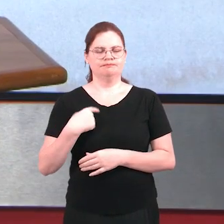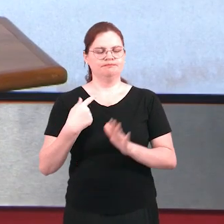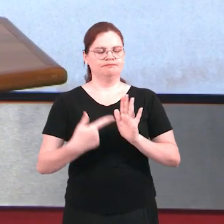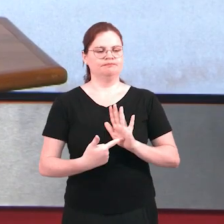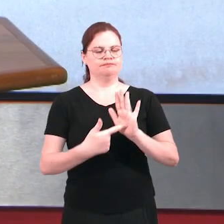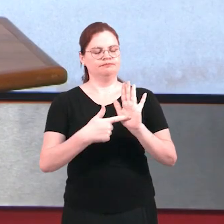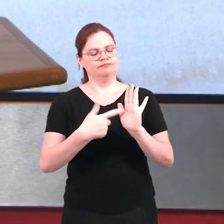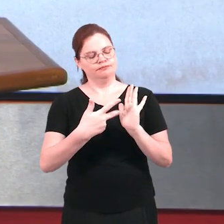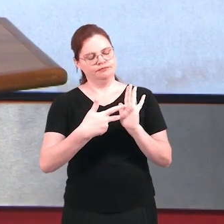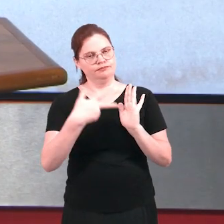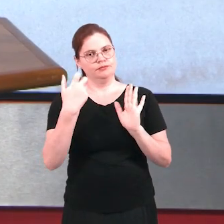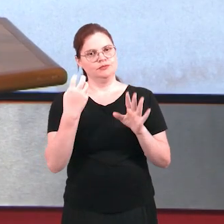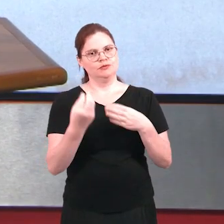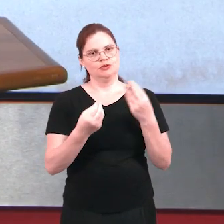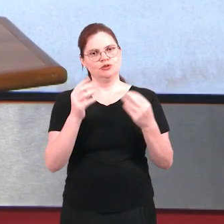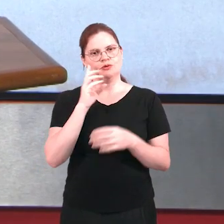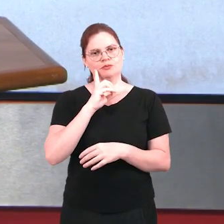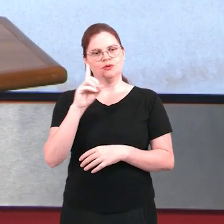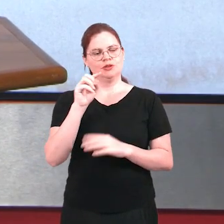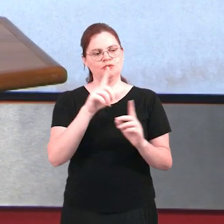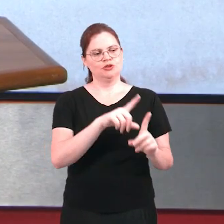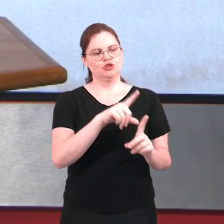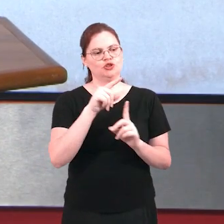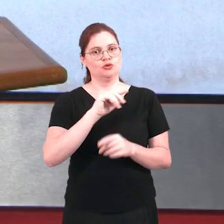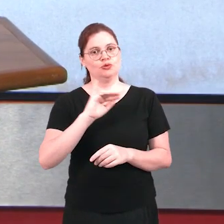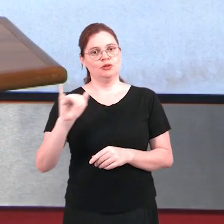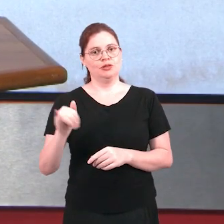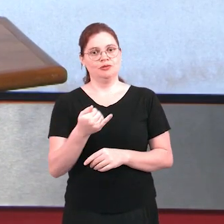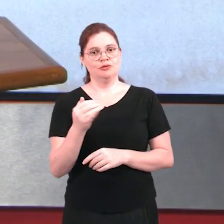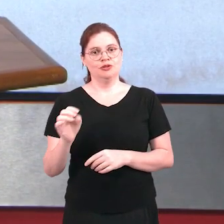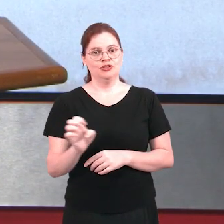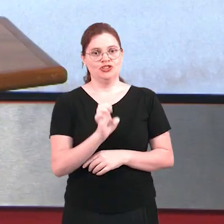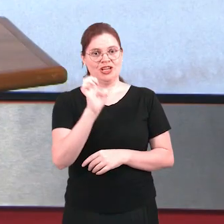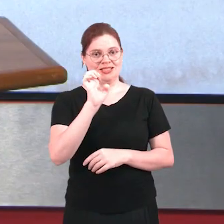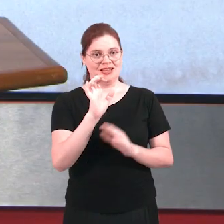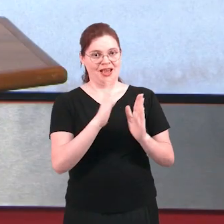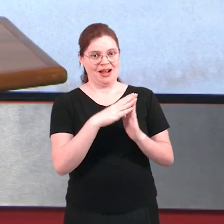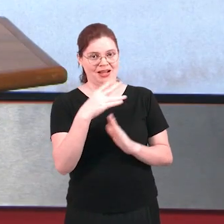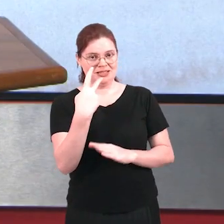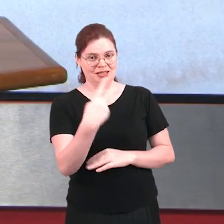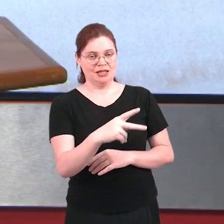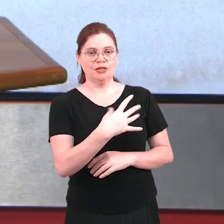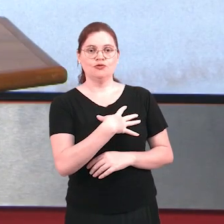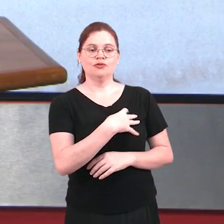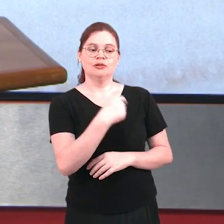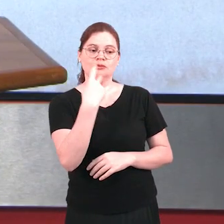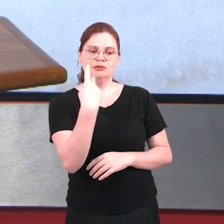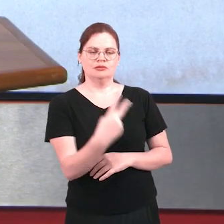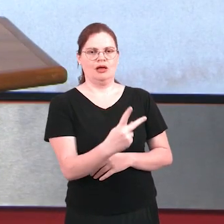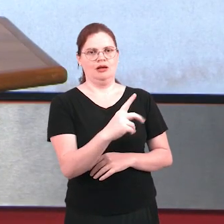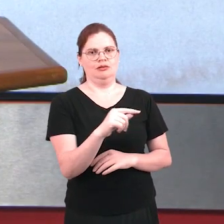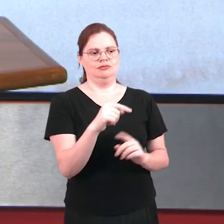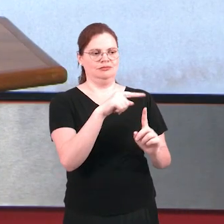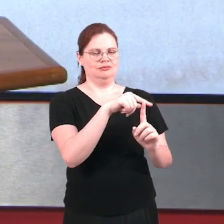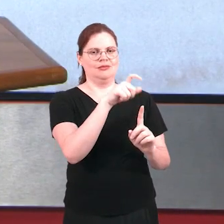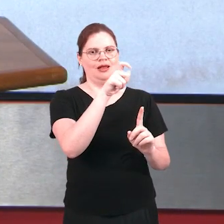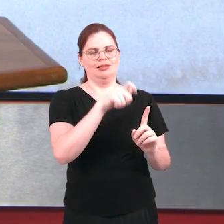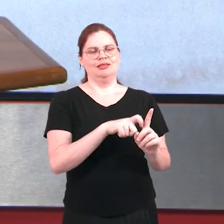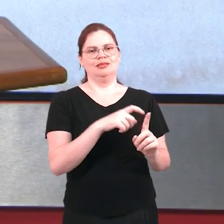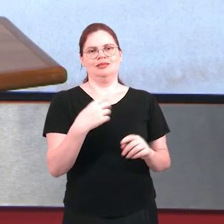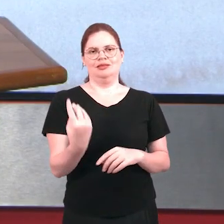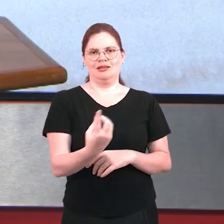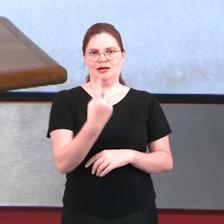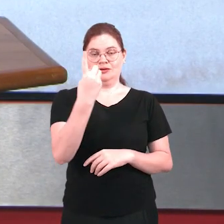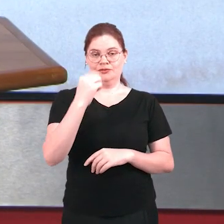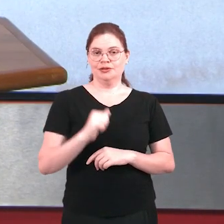Deus escolheu o filho menor da casa de Jessé para ser rei em Israel. Vimos também